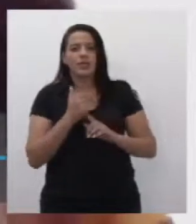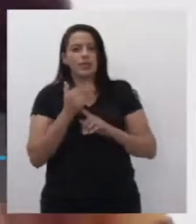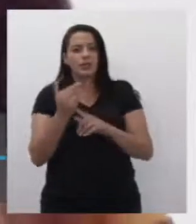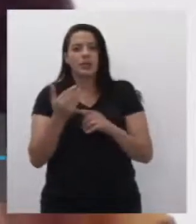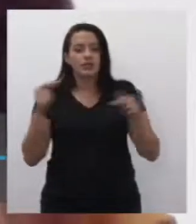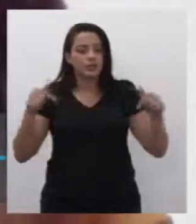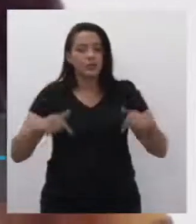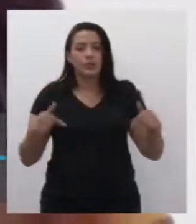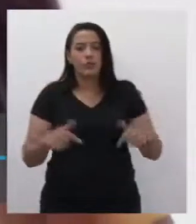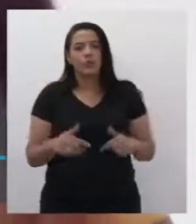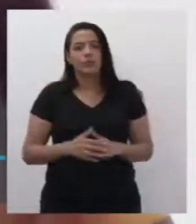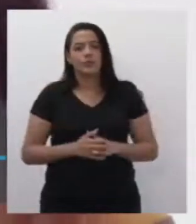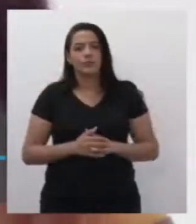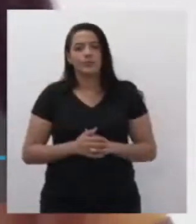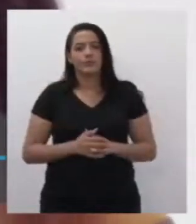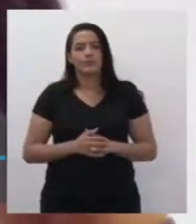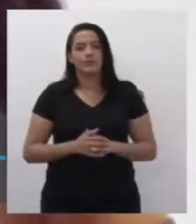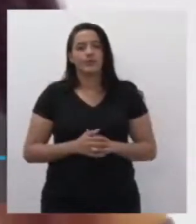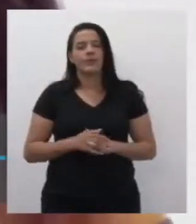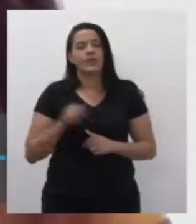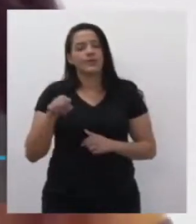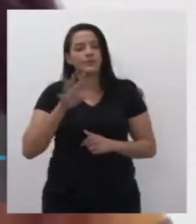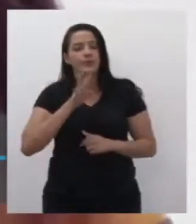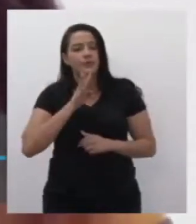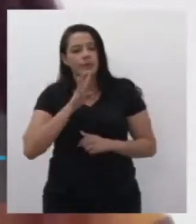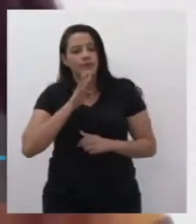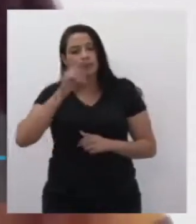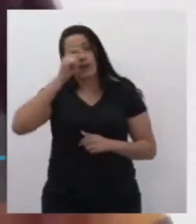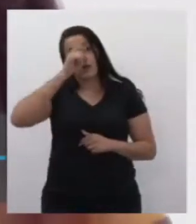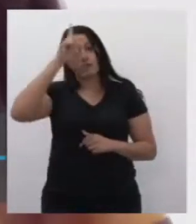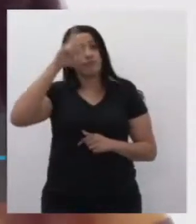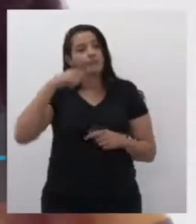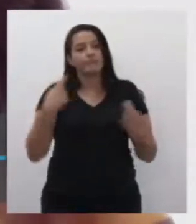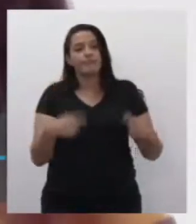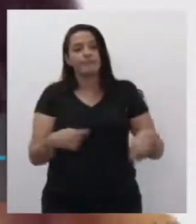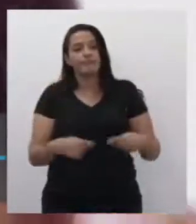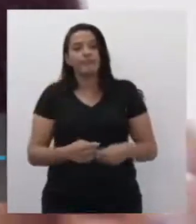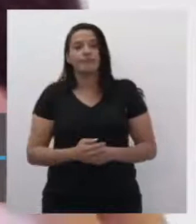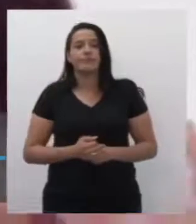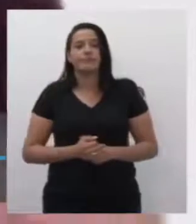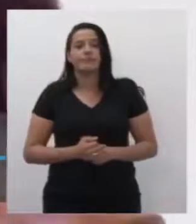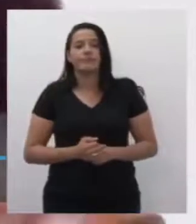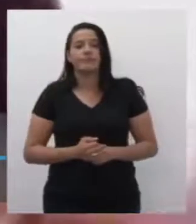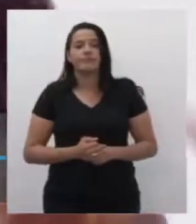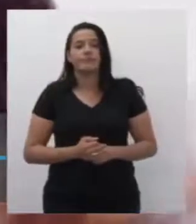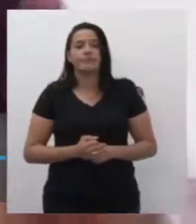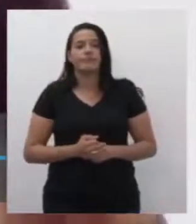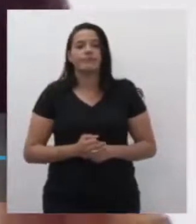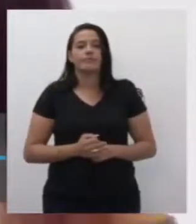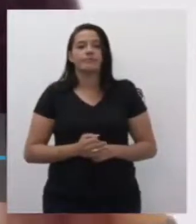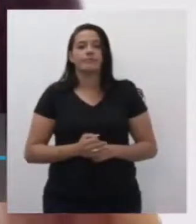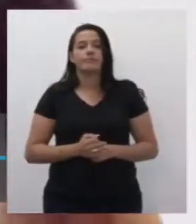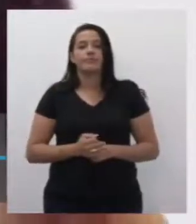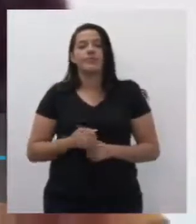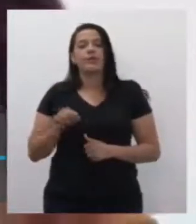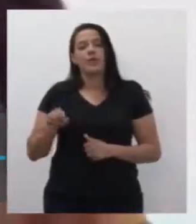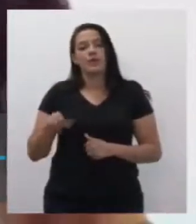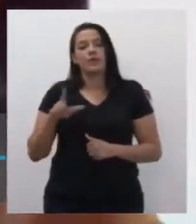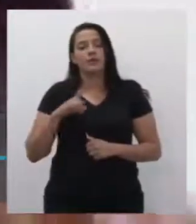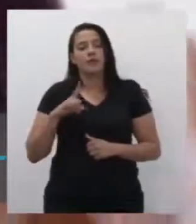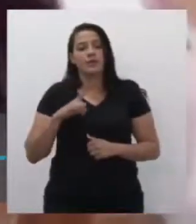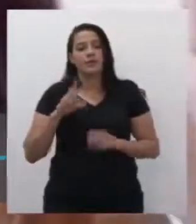desafiador para eles, que é o momento da aquisição do conhecimento, né? Então, que já é um momento, pensando lá,